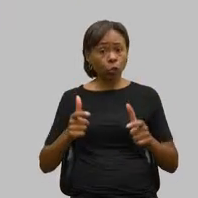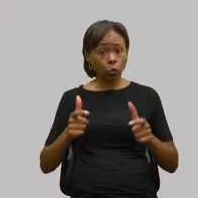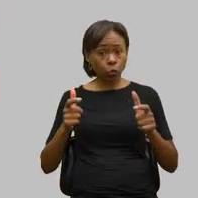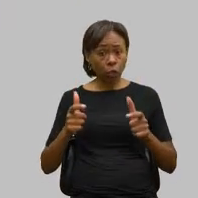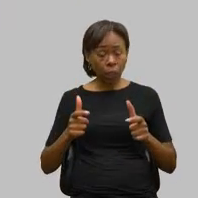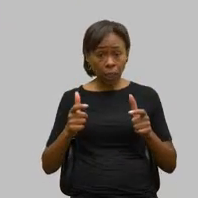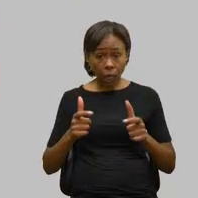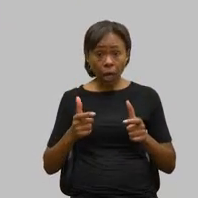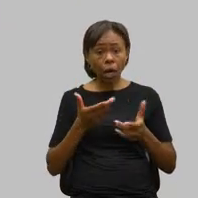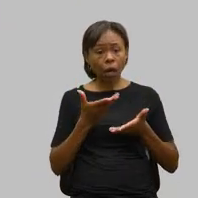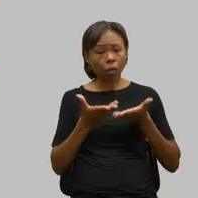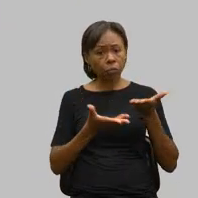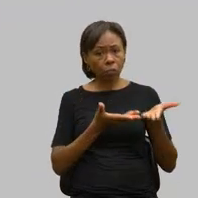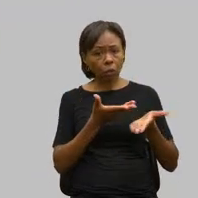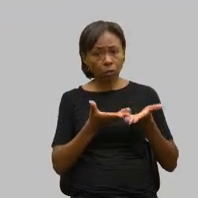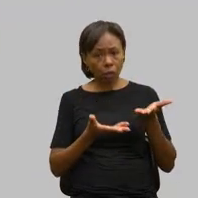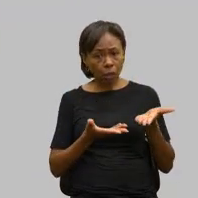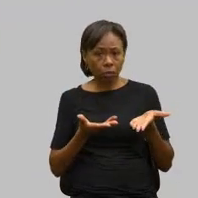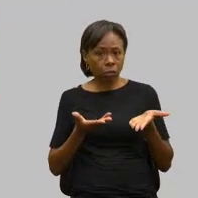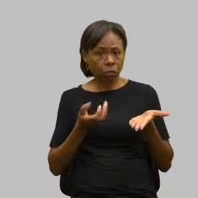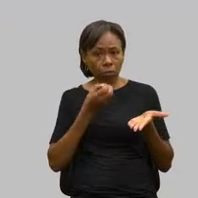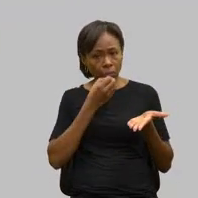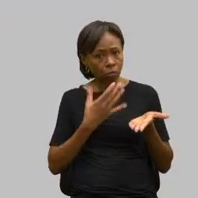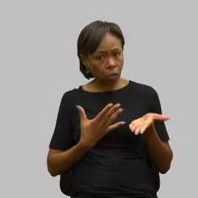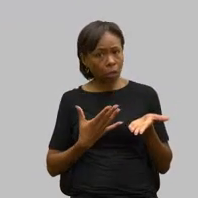assistida de Unacons, é Belo Horizonte.